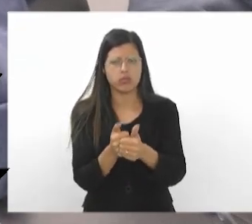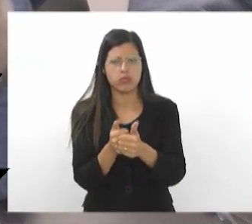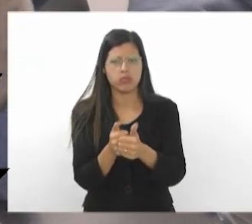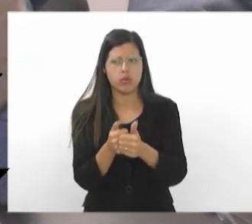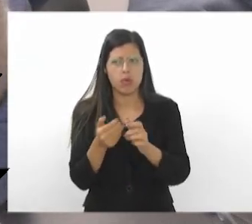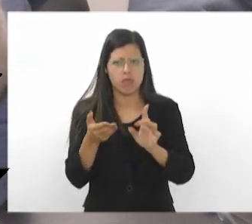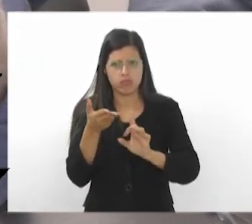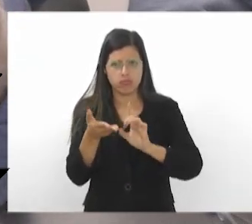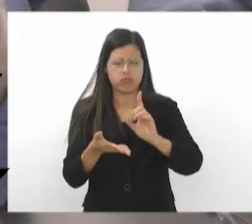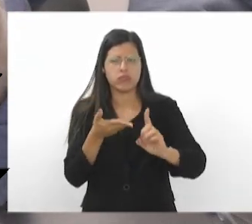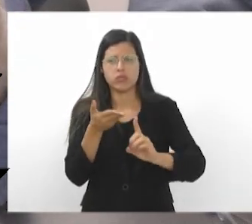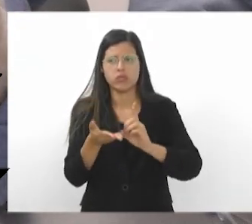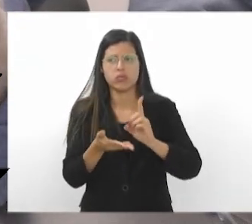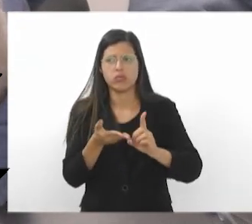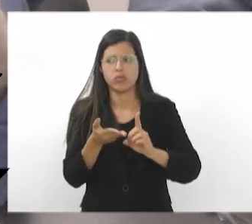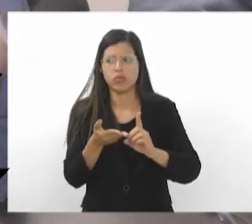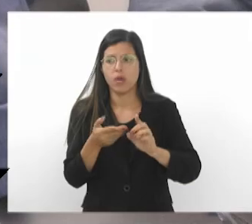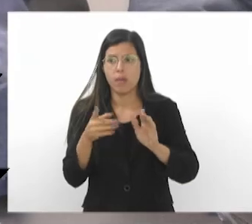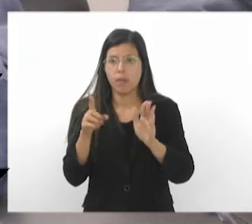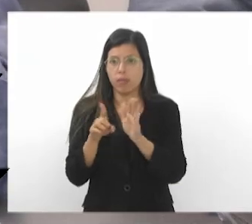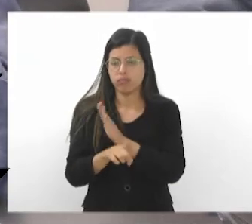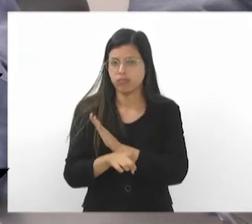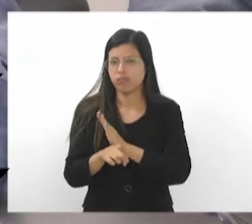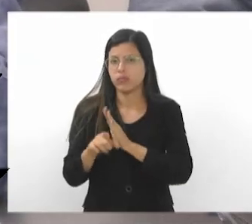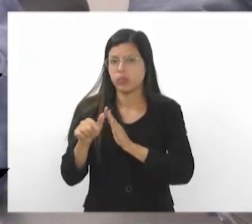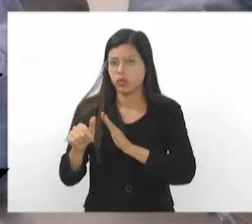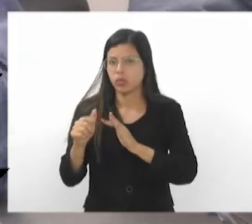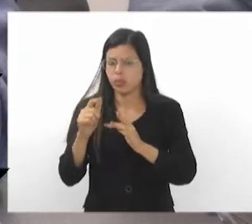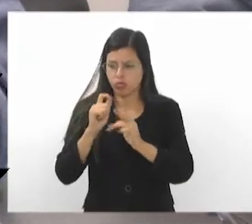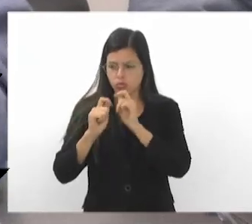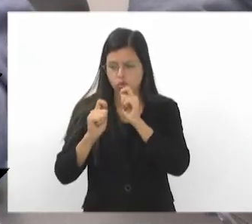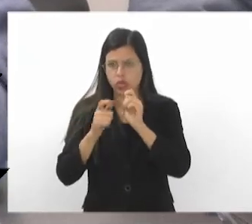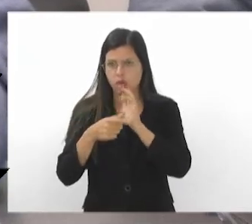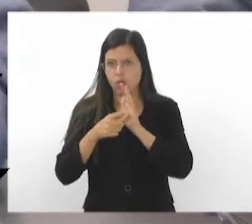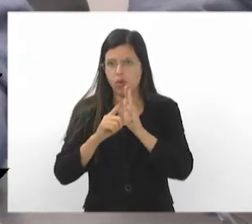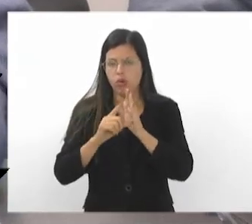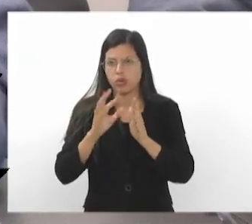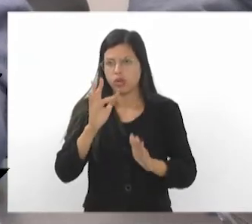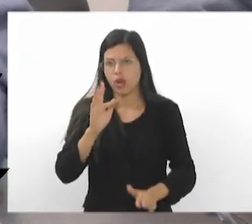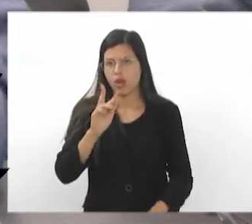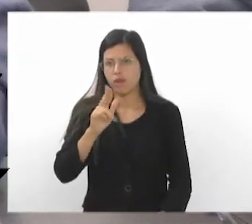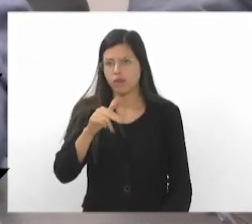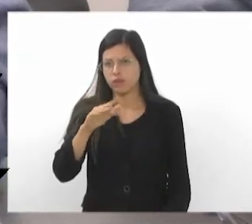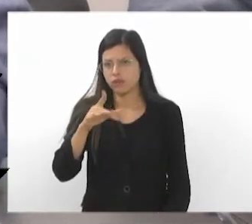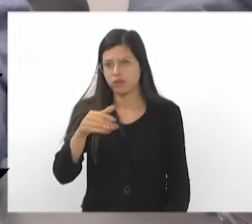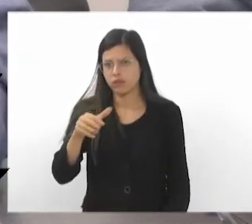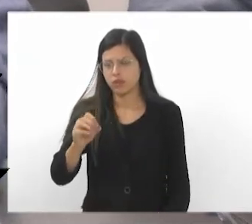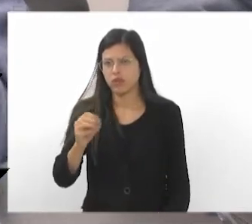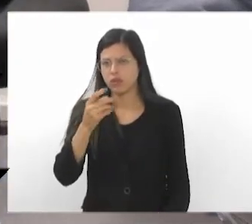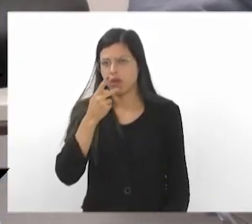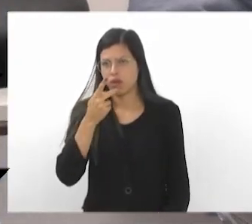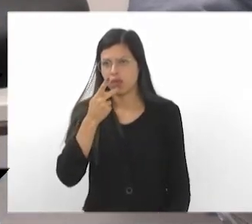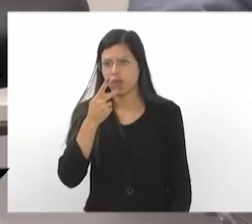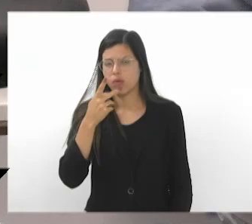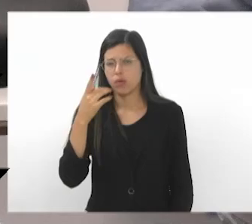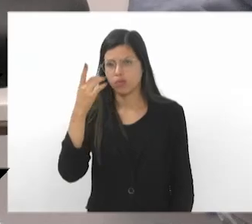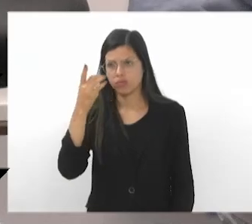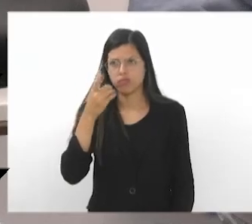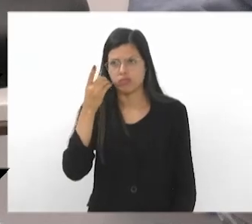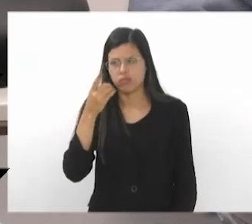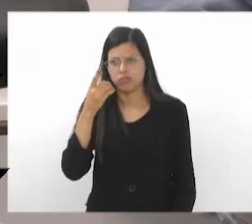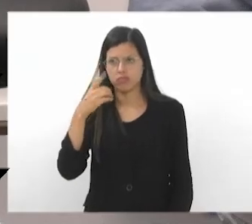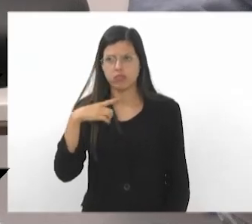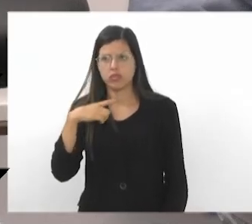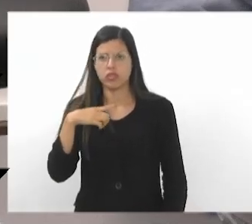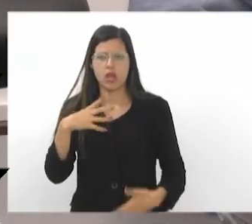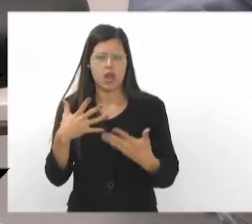Perguntado pelo RJ ontem, a Fundação de Saúde disse que o deputado, eu, tinha aceitado